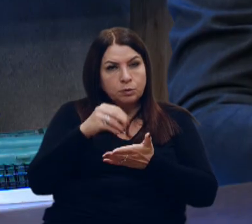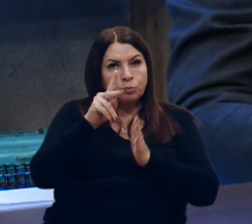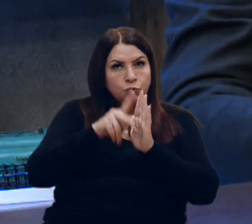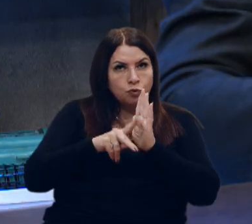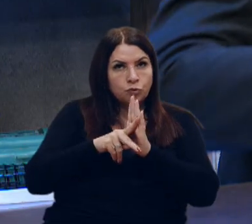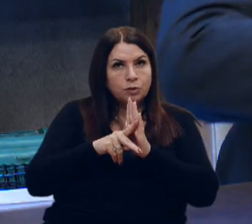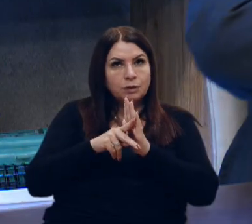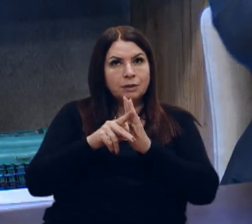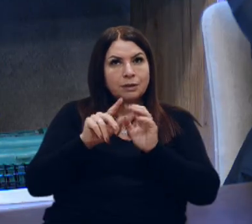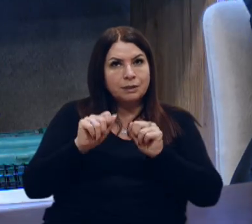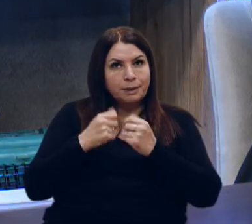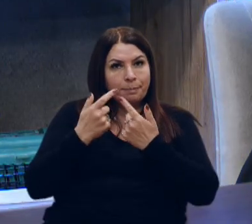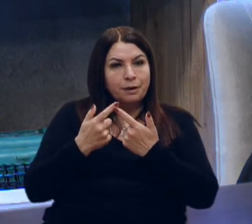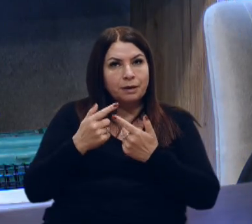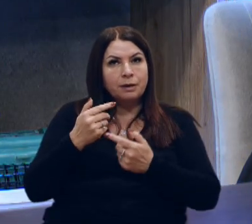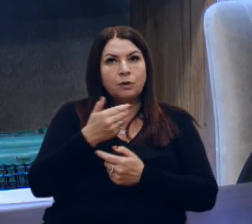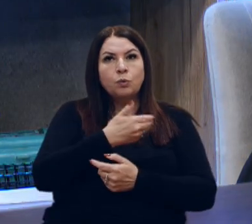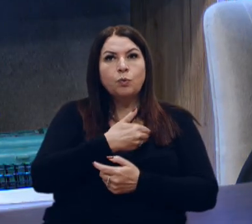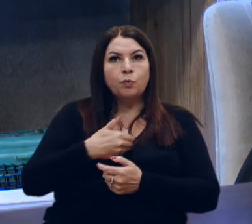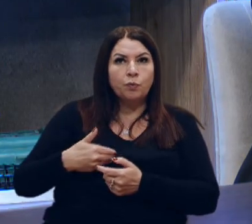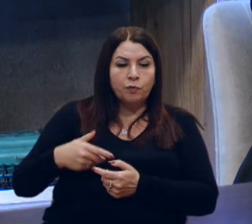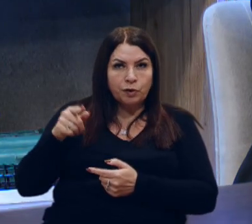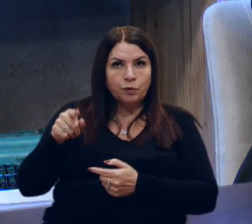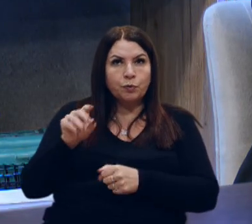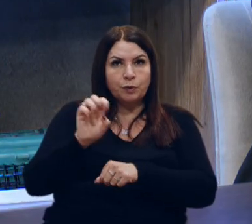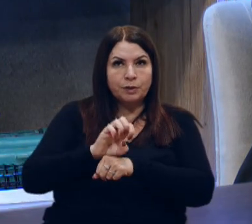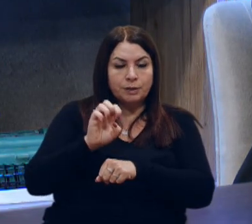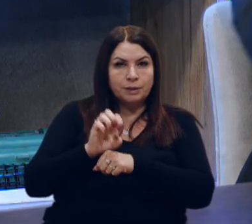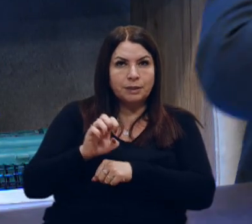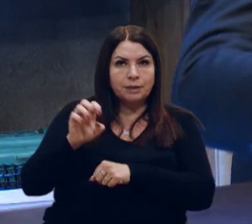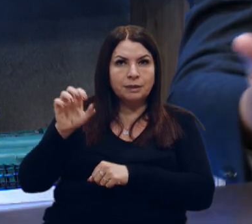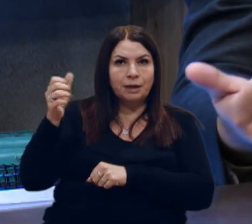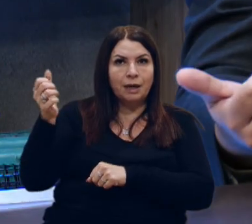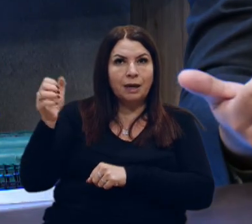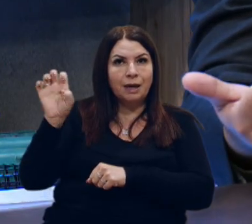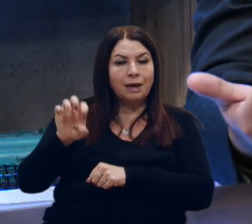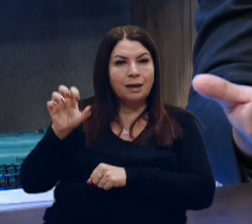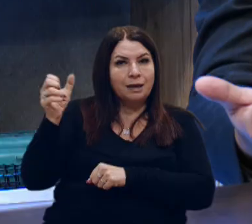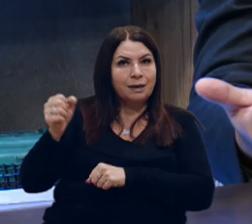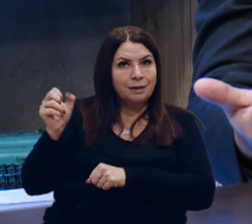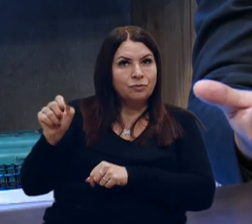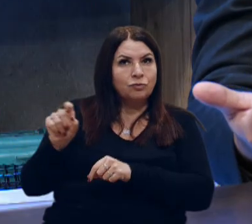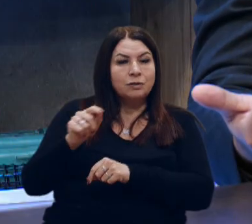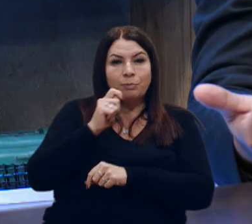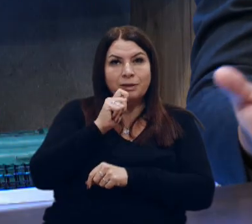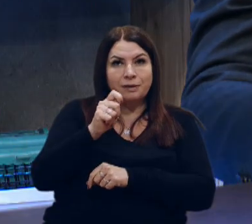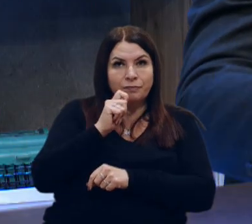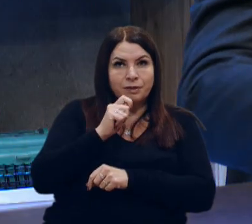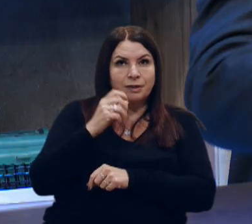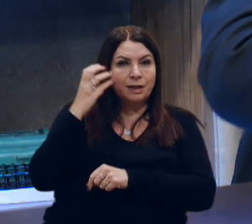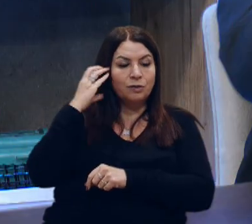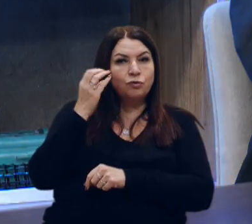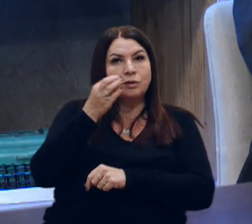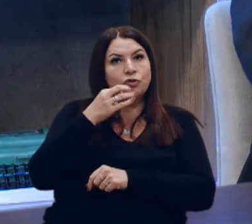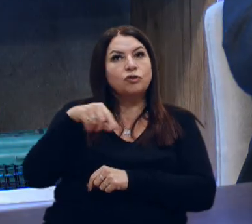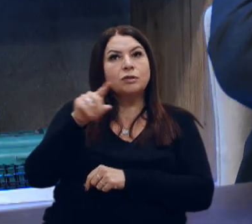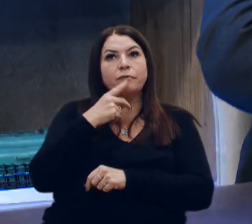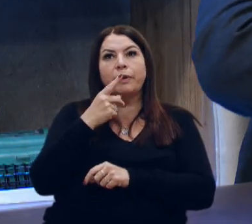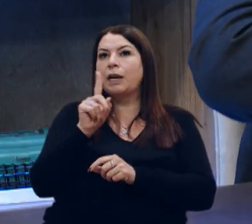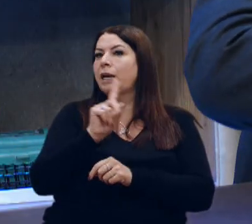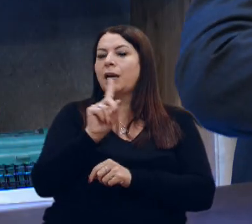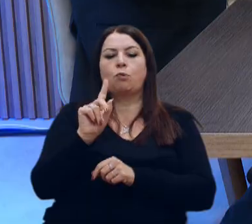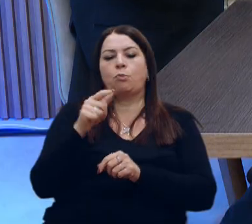Assembleia Legislativa. Até o governador do estado, Eduardo Leite, concedeu uma entrevista à Rádio Caxias esta semana,